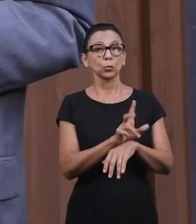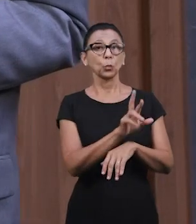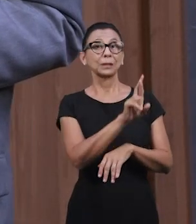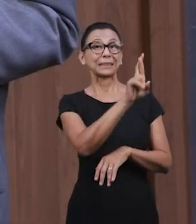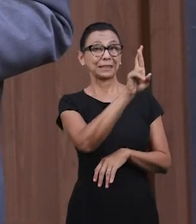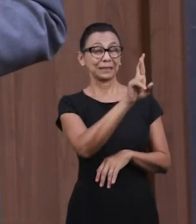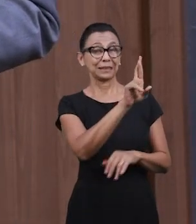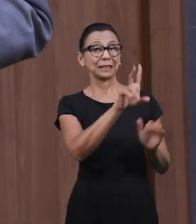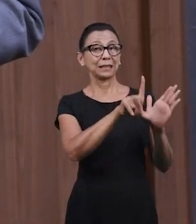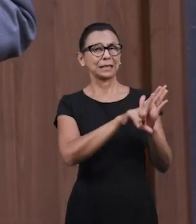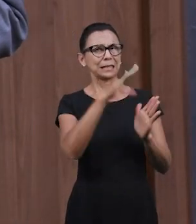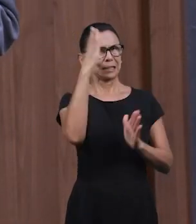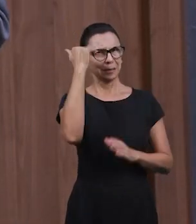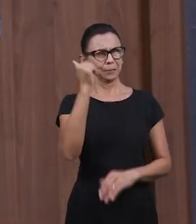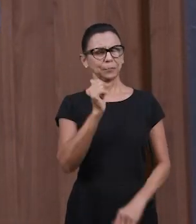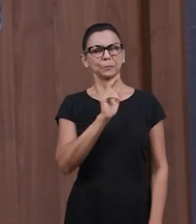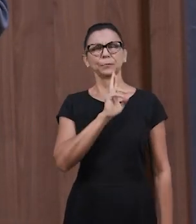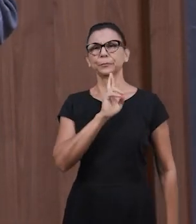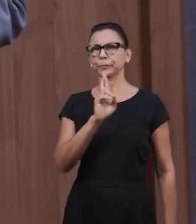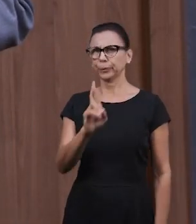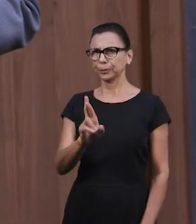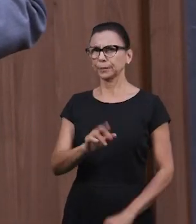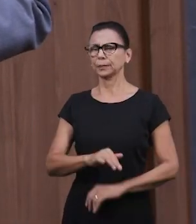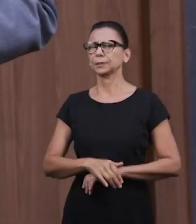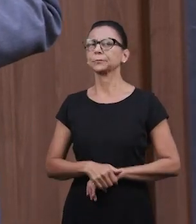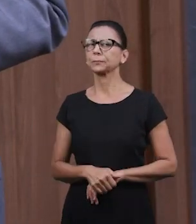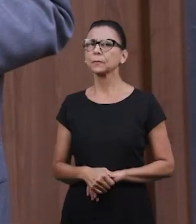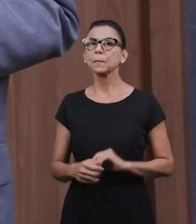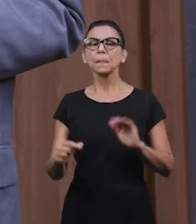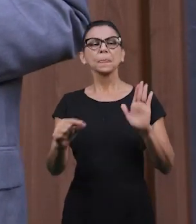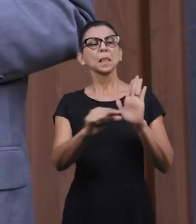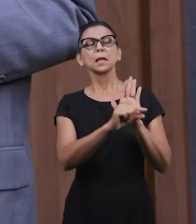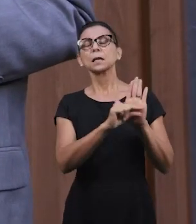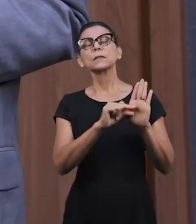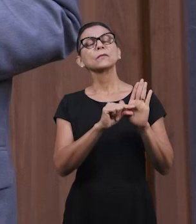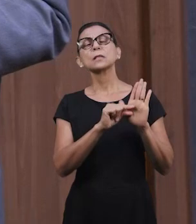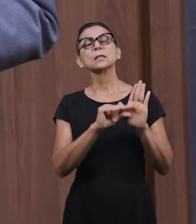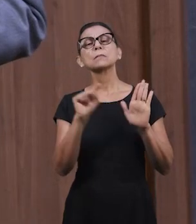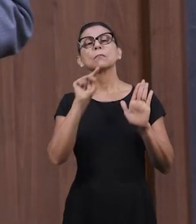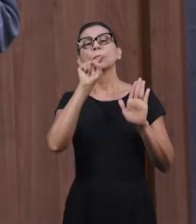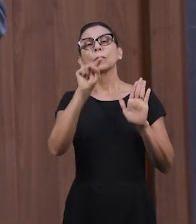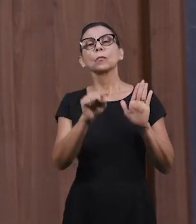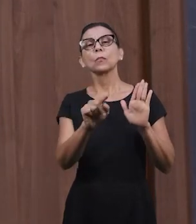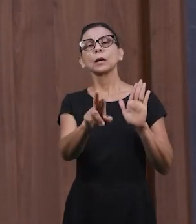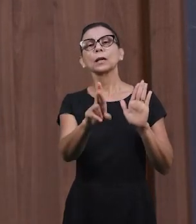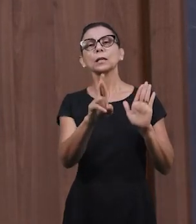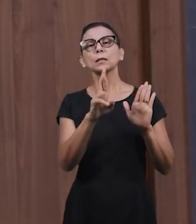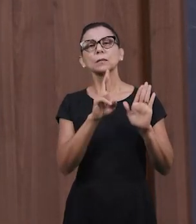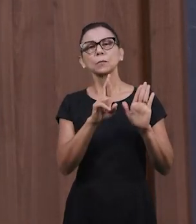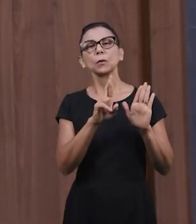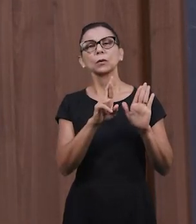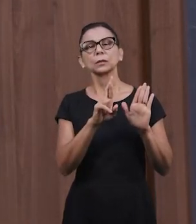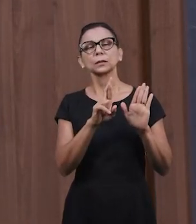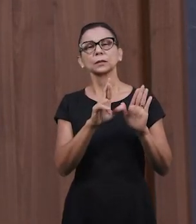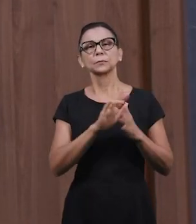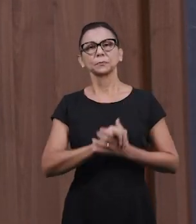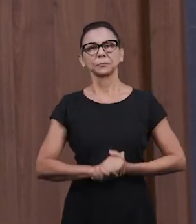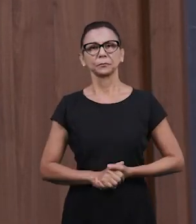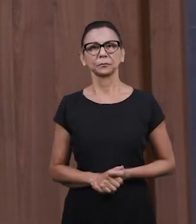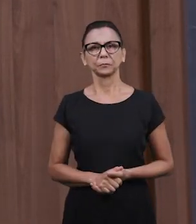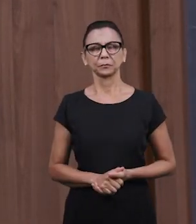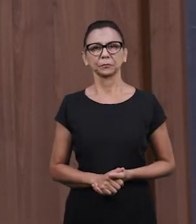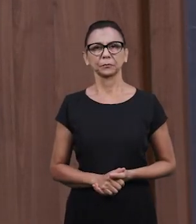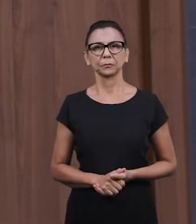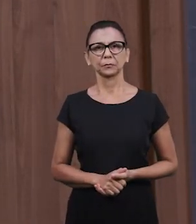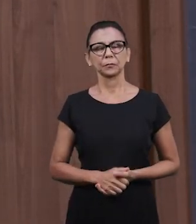resposta? Outra pergunta: em qual versículo está a resposta? Ou seja, a resposta que o doutor da lei